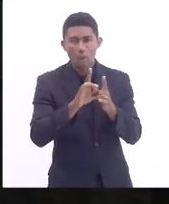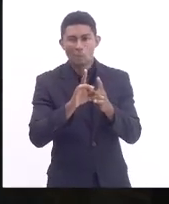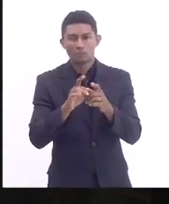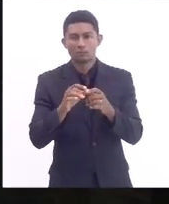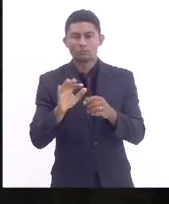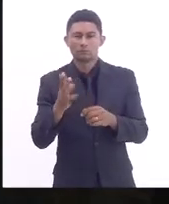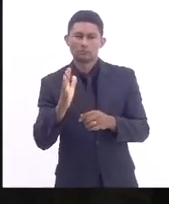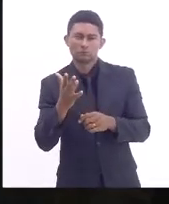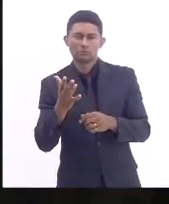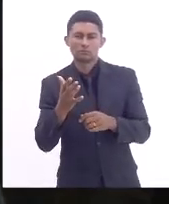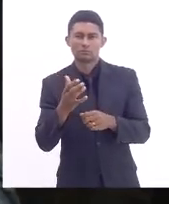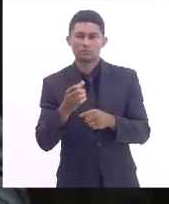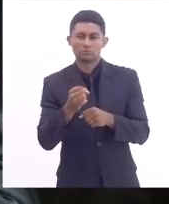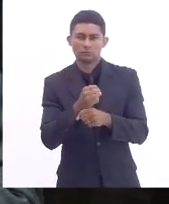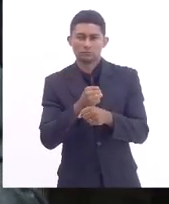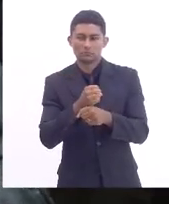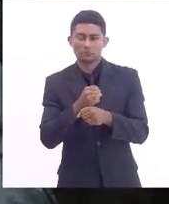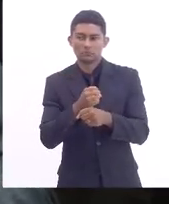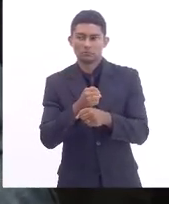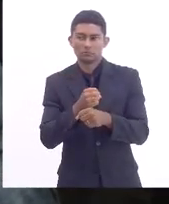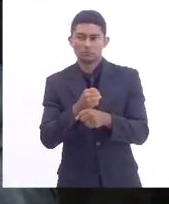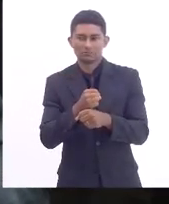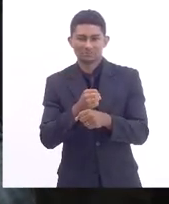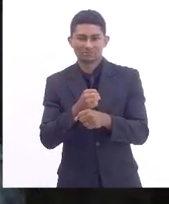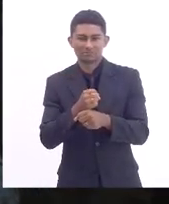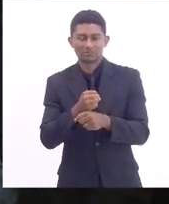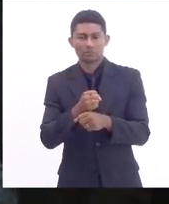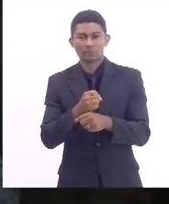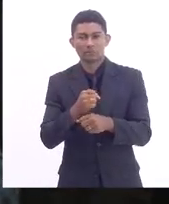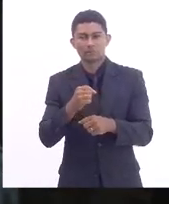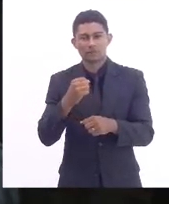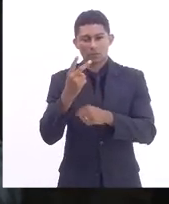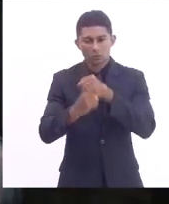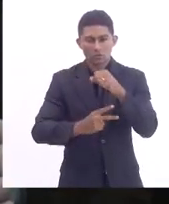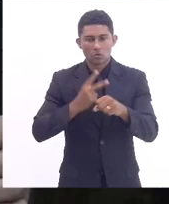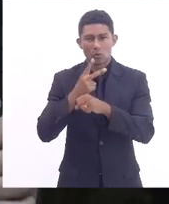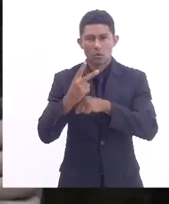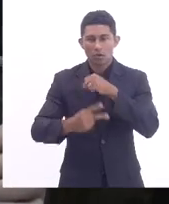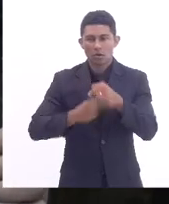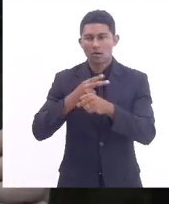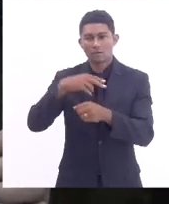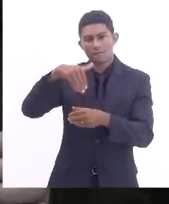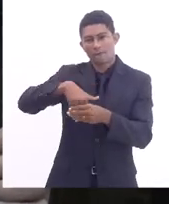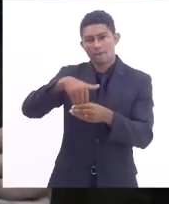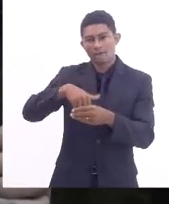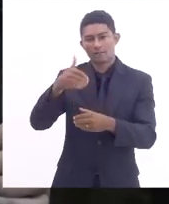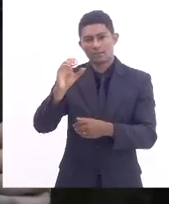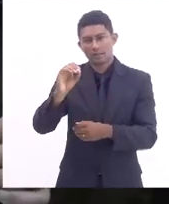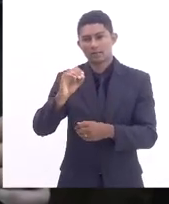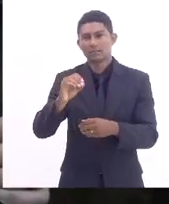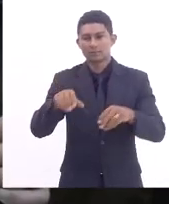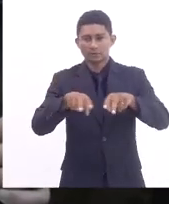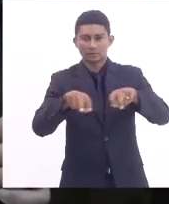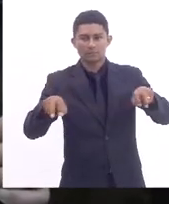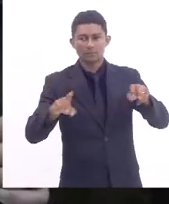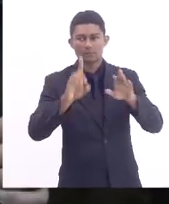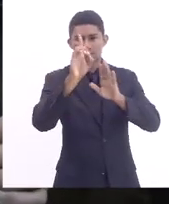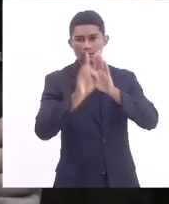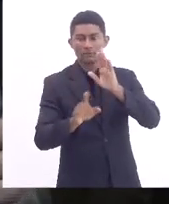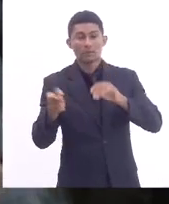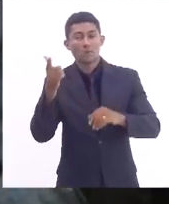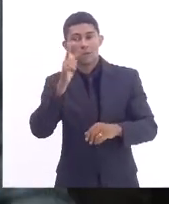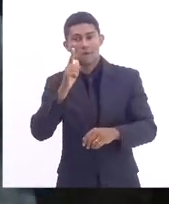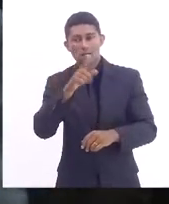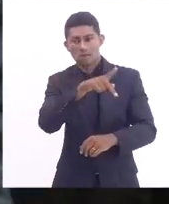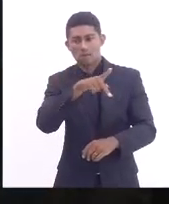dez doze e quinze eleições de mesa diretora que acontece dois anos é o único Deputado que conseguiu ser